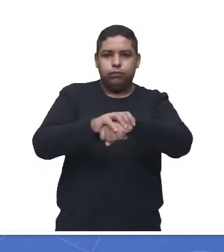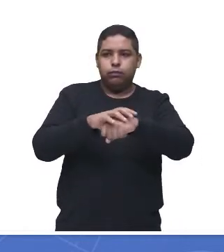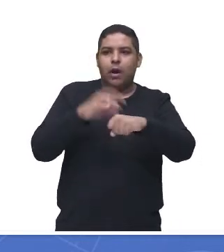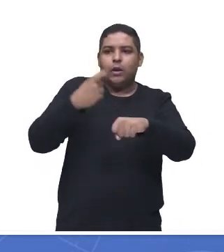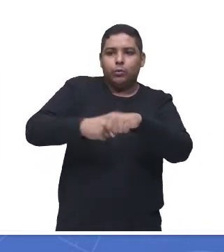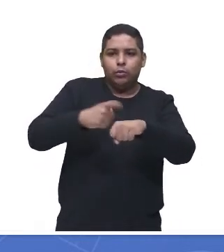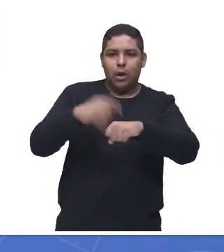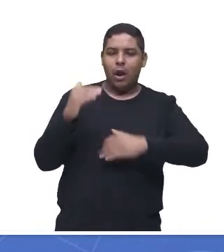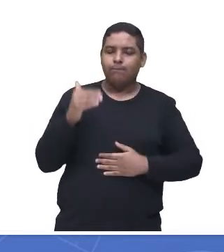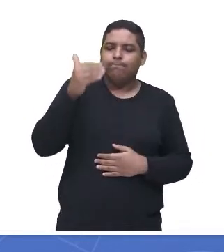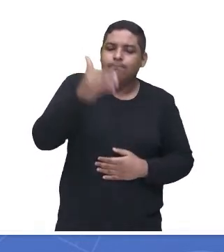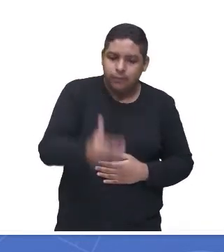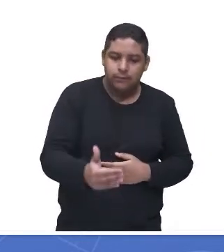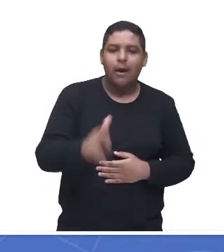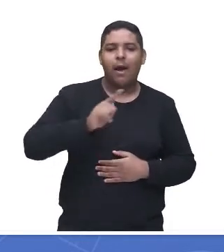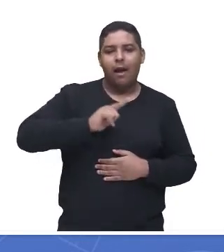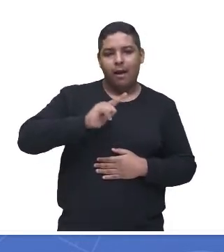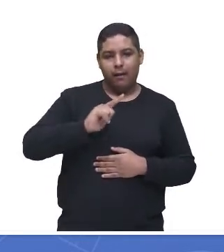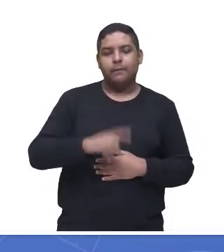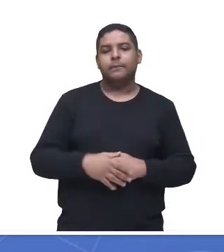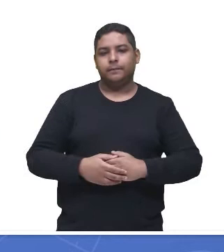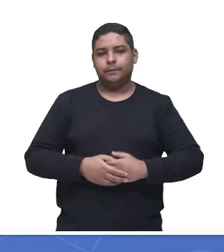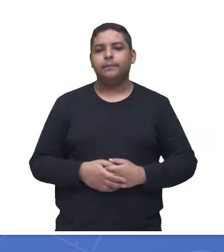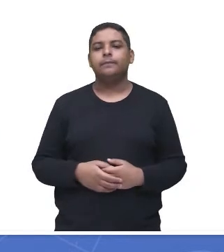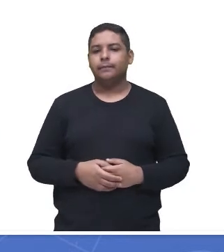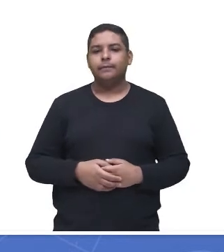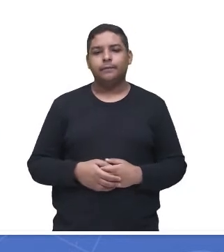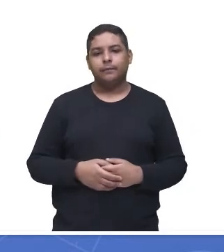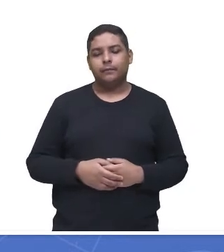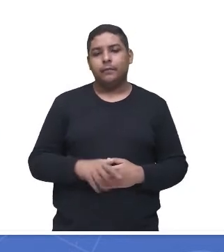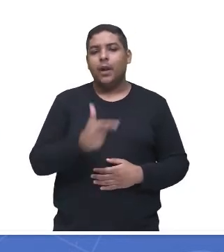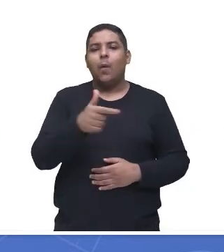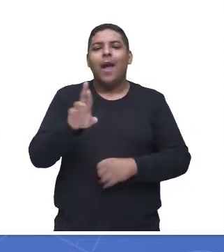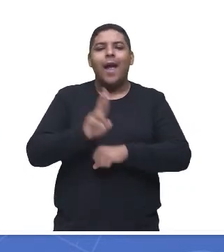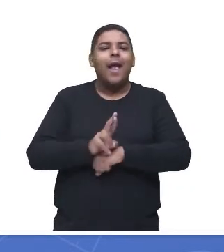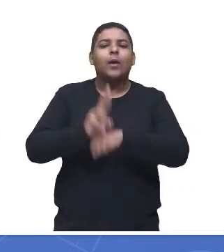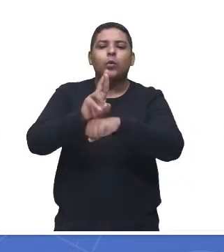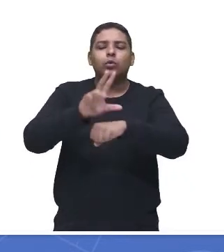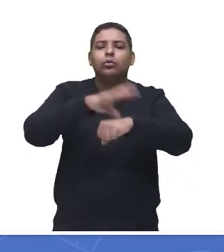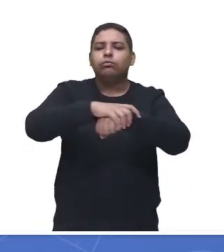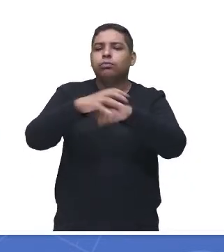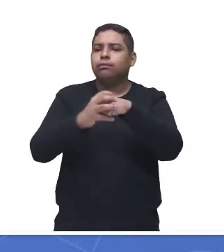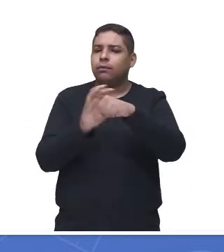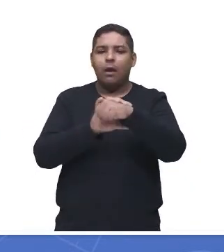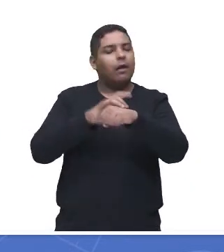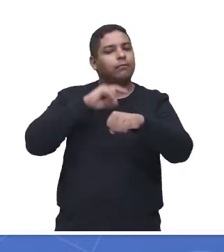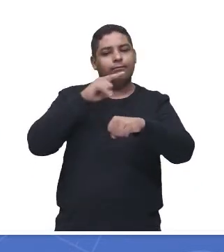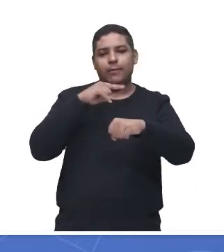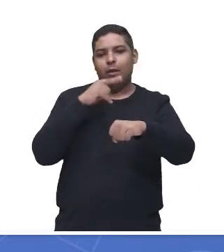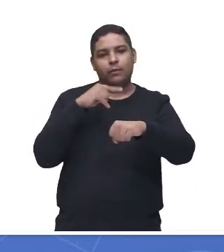além da matéria, não é recurso, não é material, não é